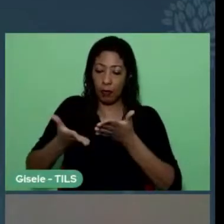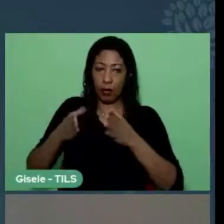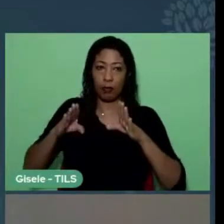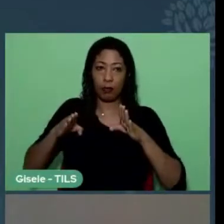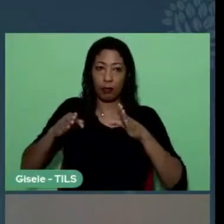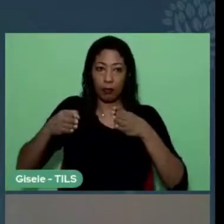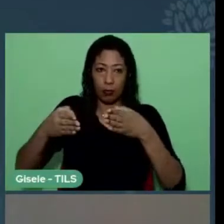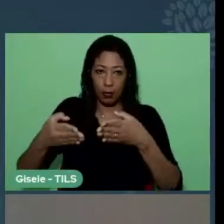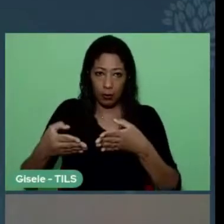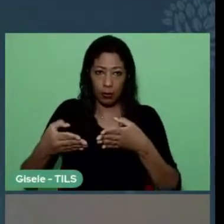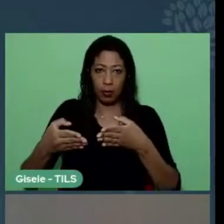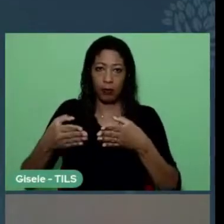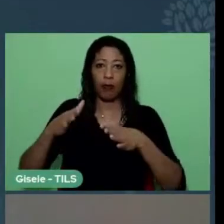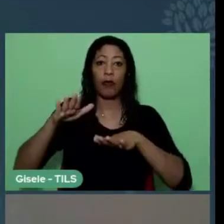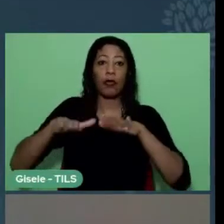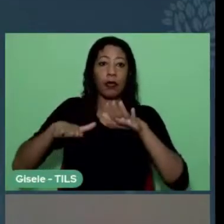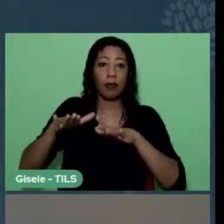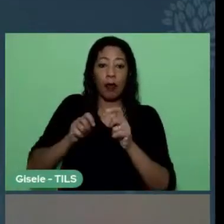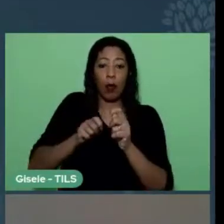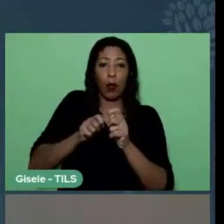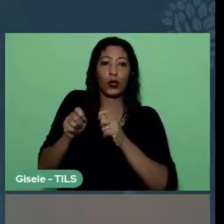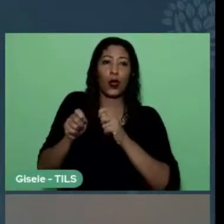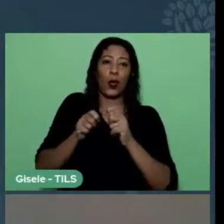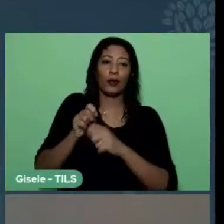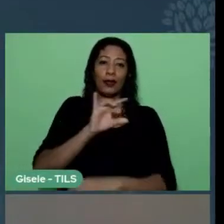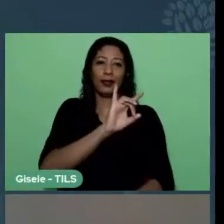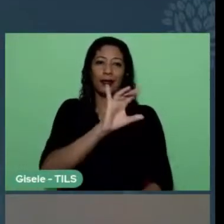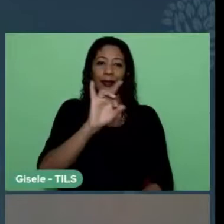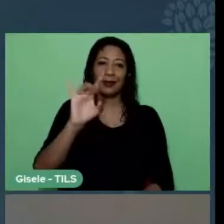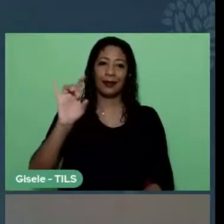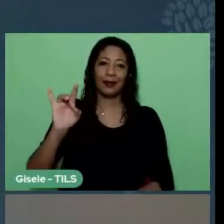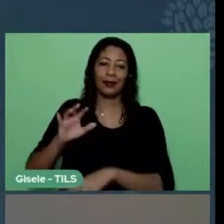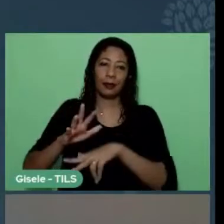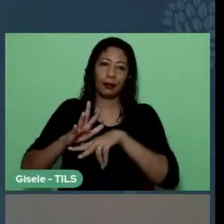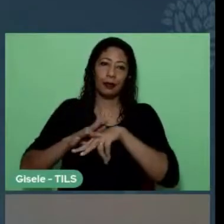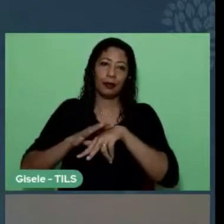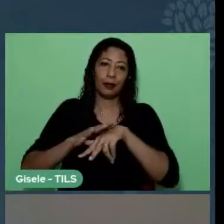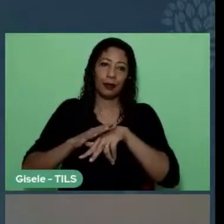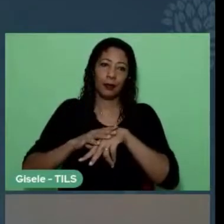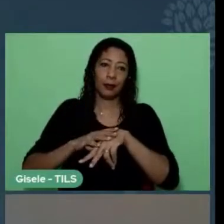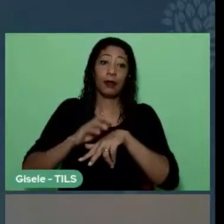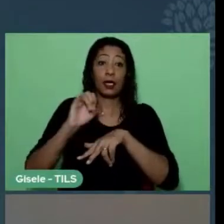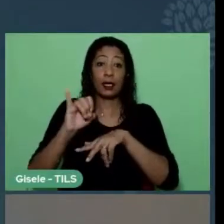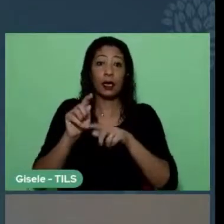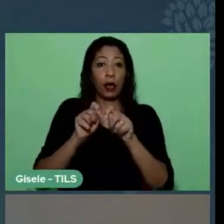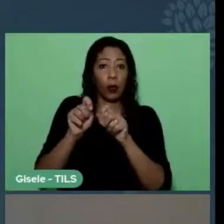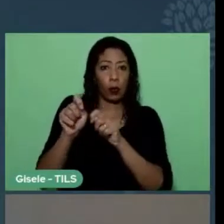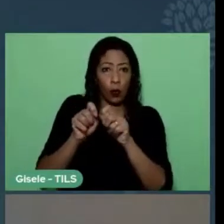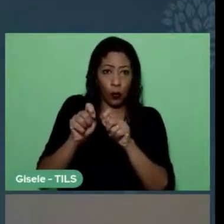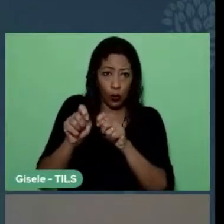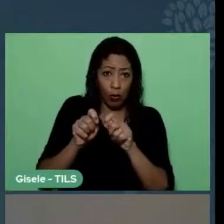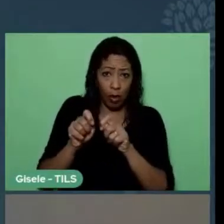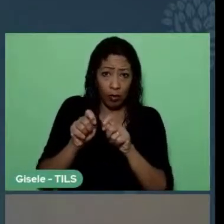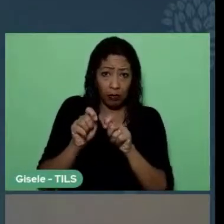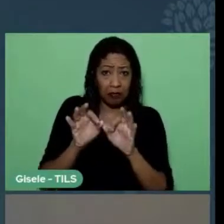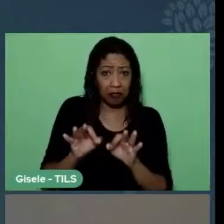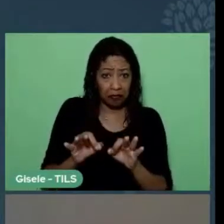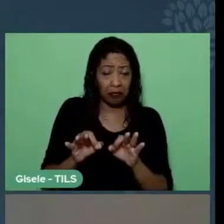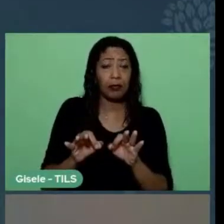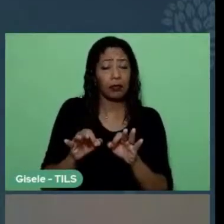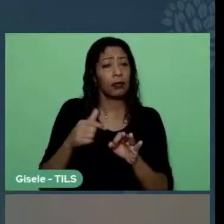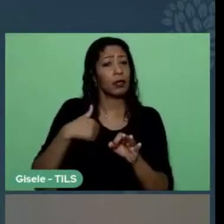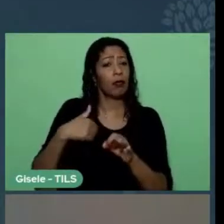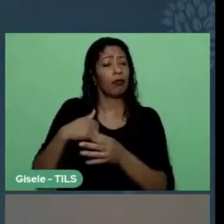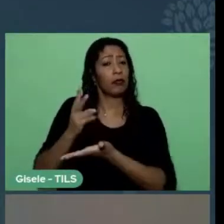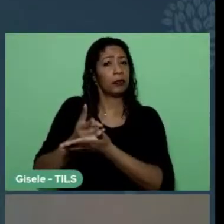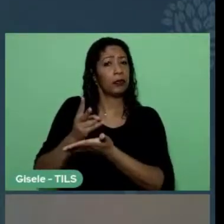de acordo com o grau de controle que meu paciente está. Então, se meu paciente está controlado, o que eu vou fazer? Muito provavelmente eu vou